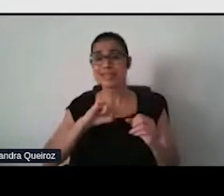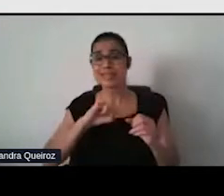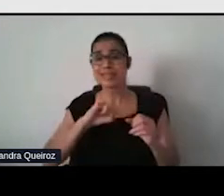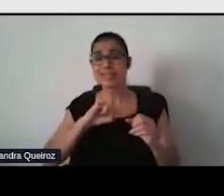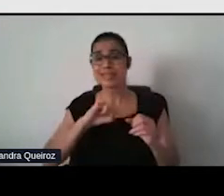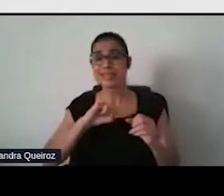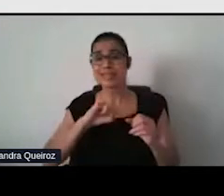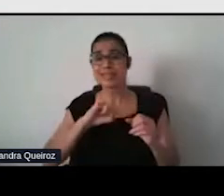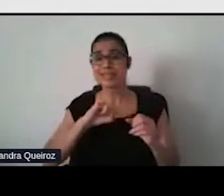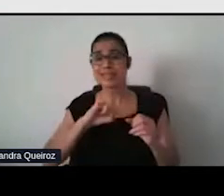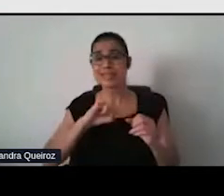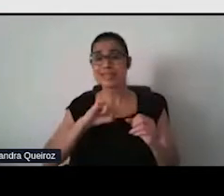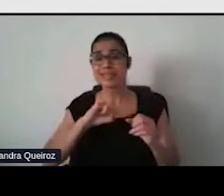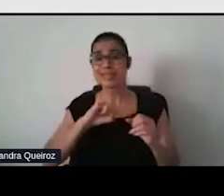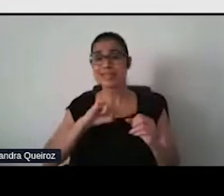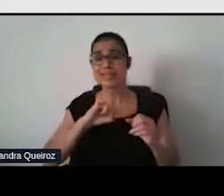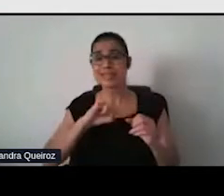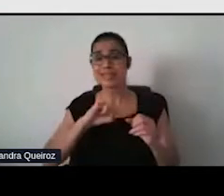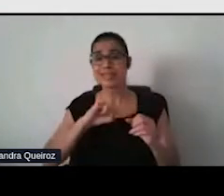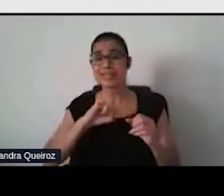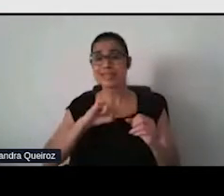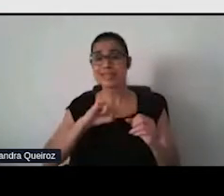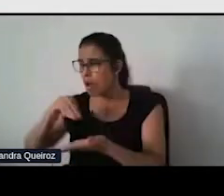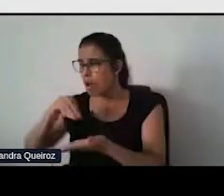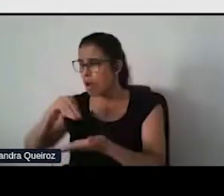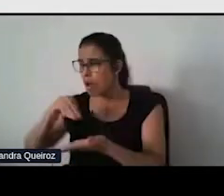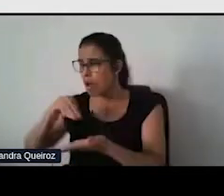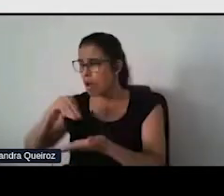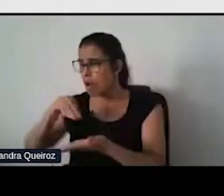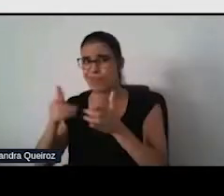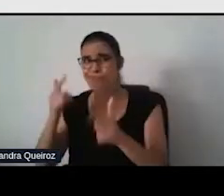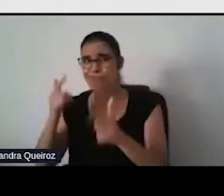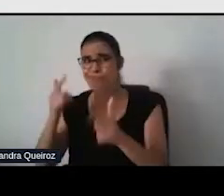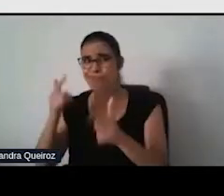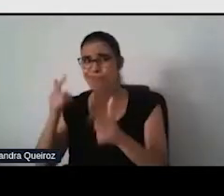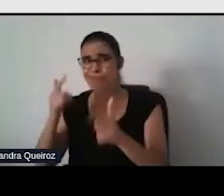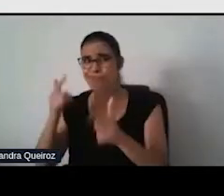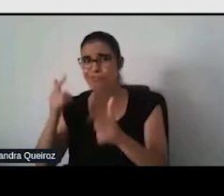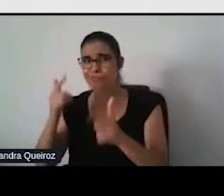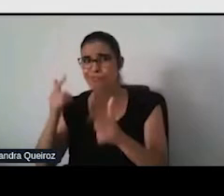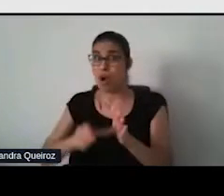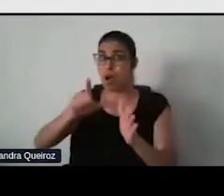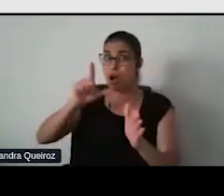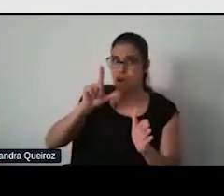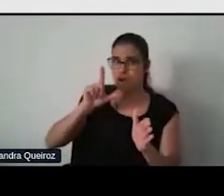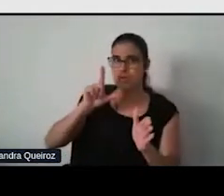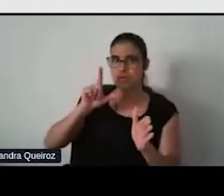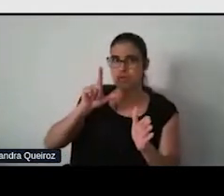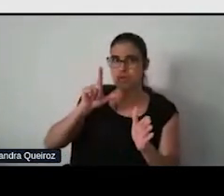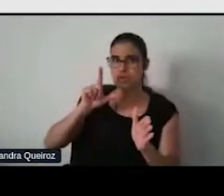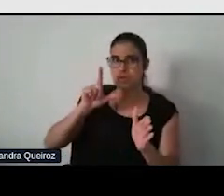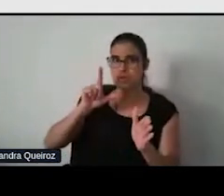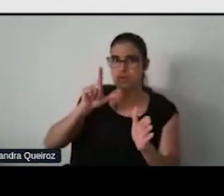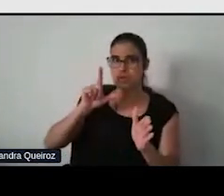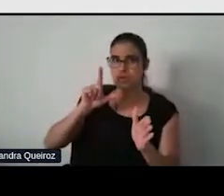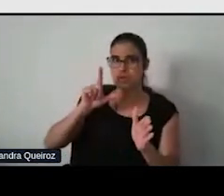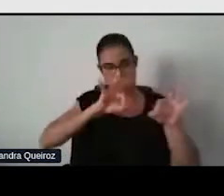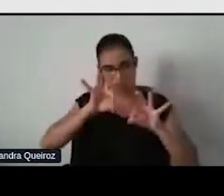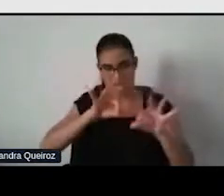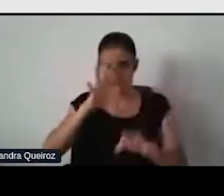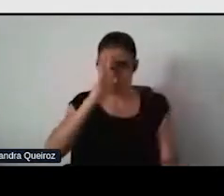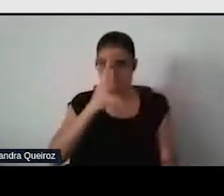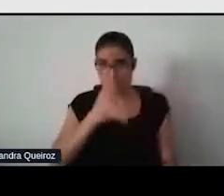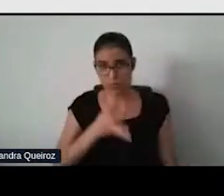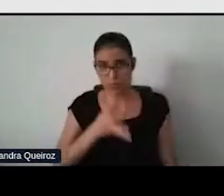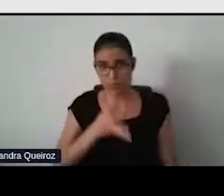o usuário já vai ter encontrado problemas, mas nada impede de você já arrumar alguns que você tenha feito.